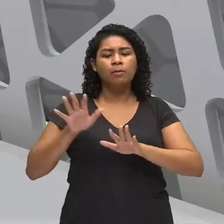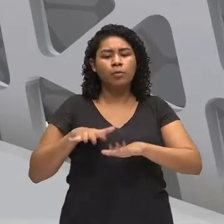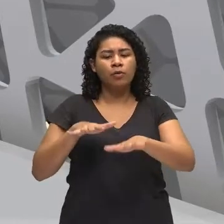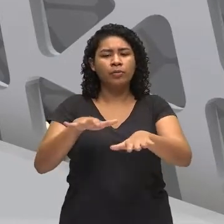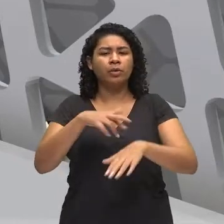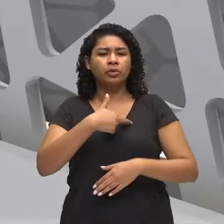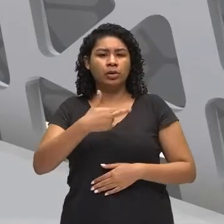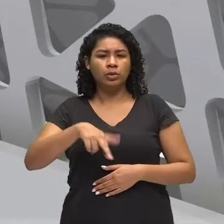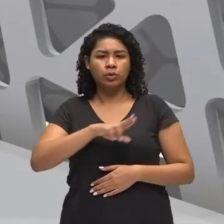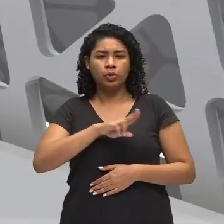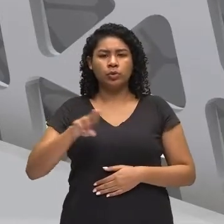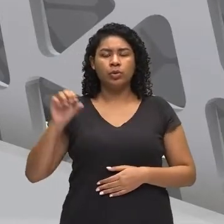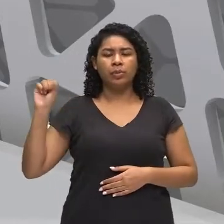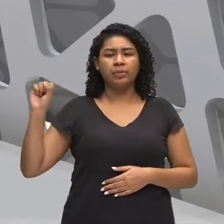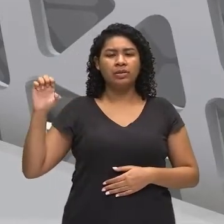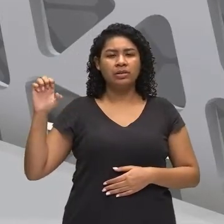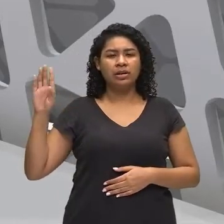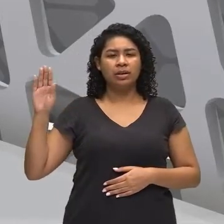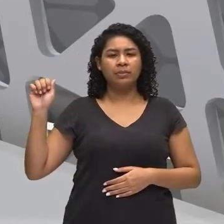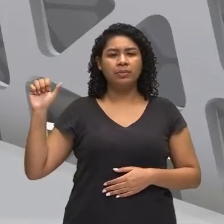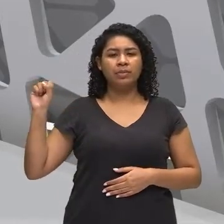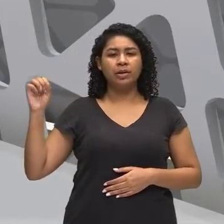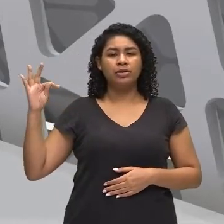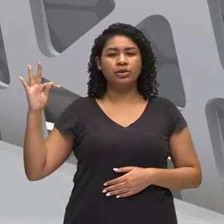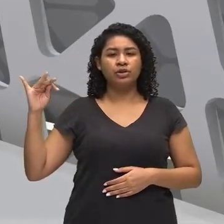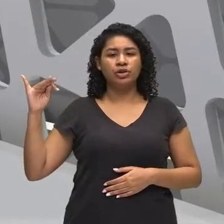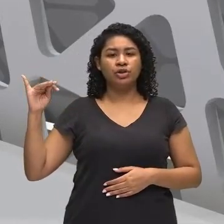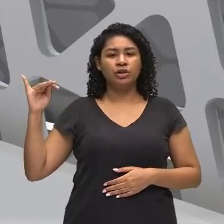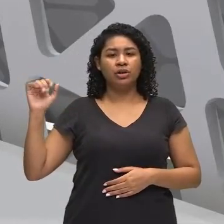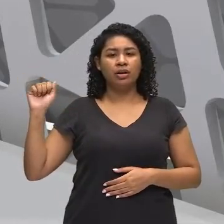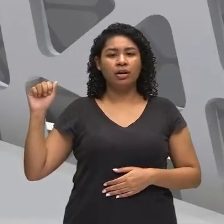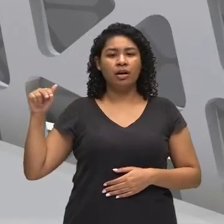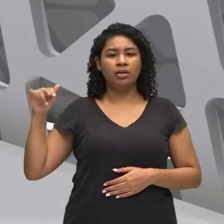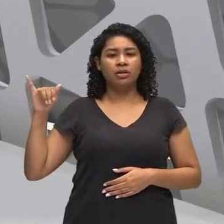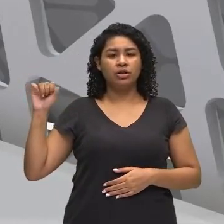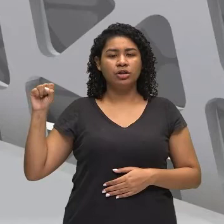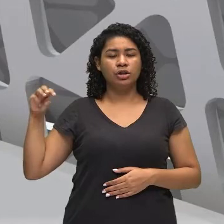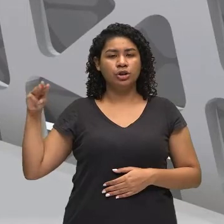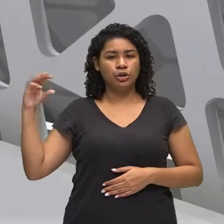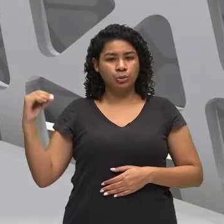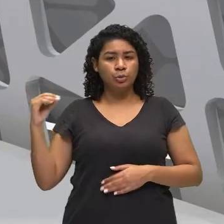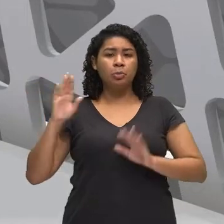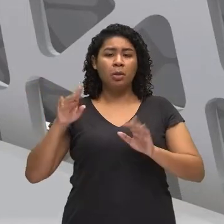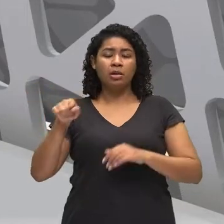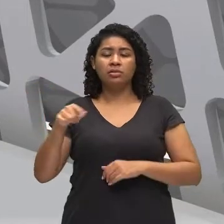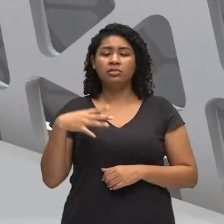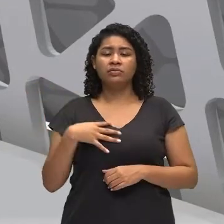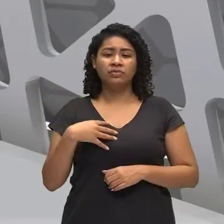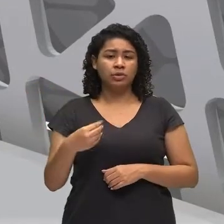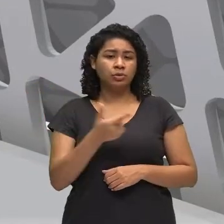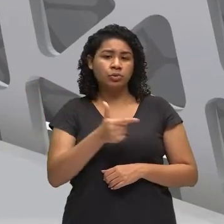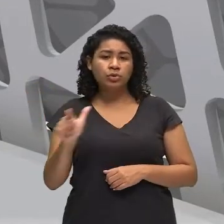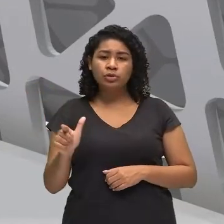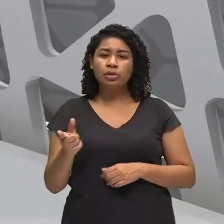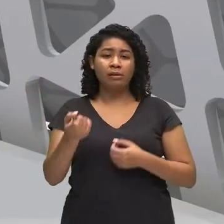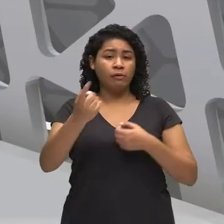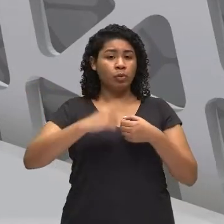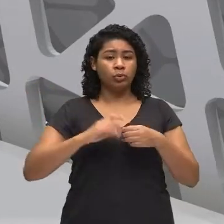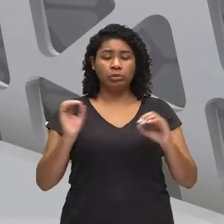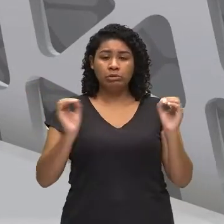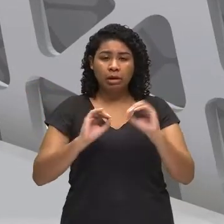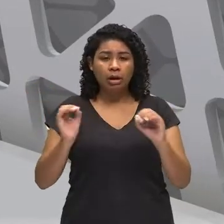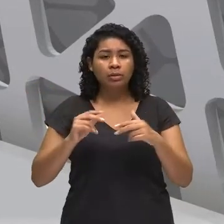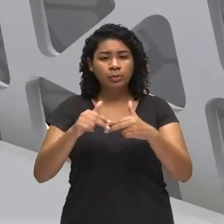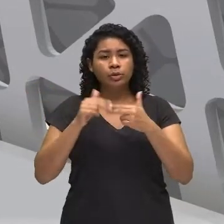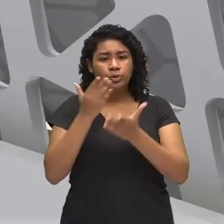de sebastianismo. Mas, no final das contas, ele não retornou, não deixou herdeiros, e começou-se uma disputa